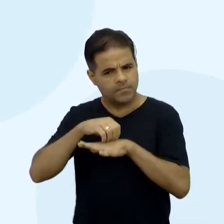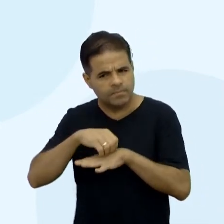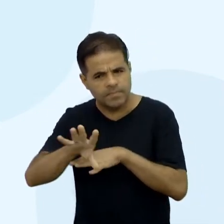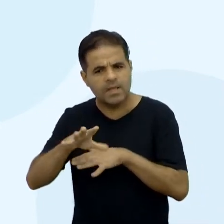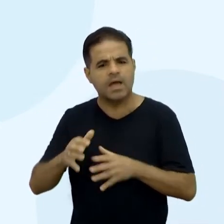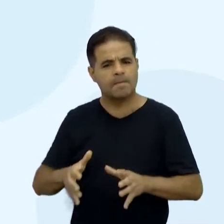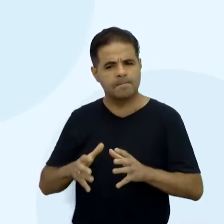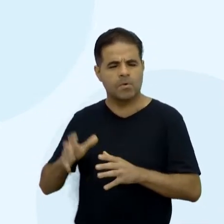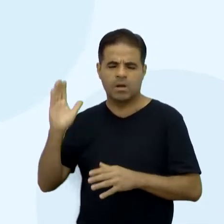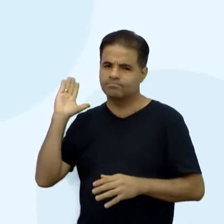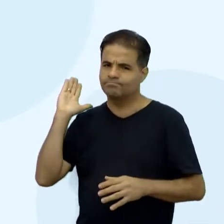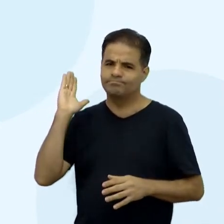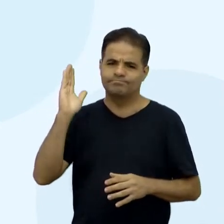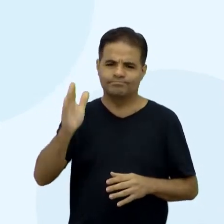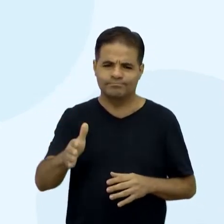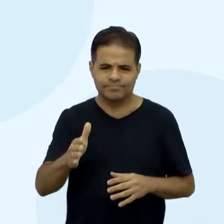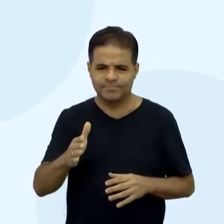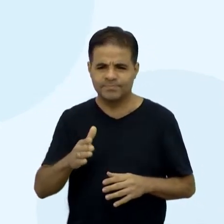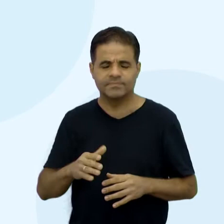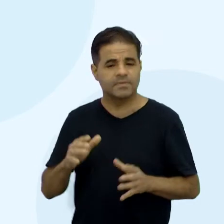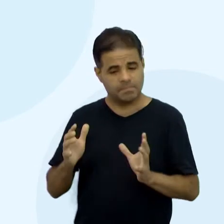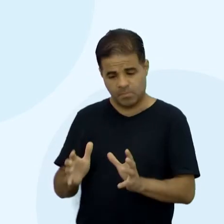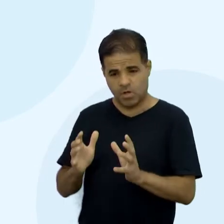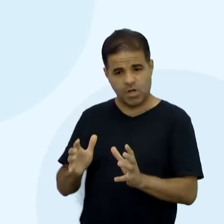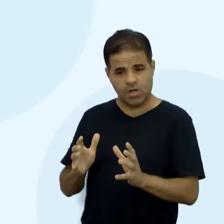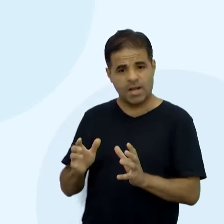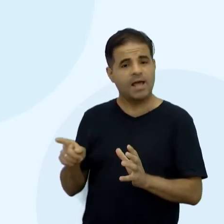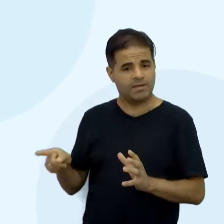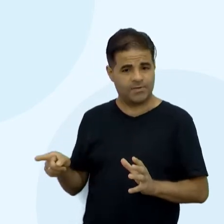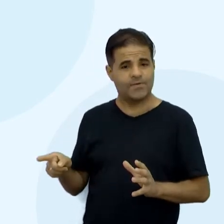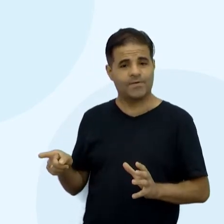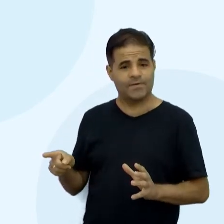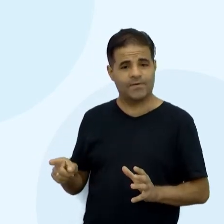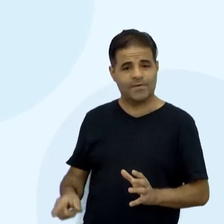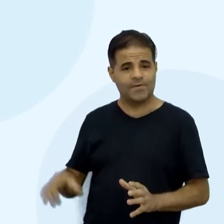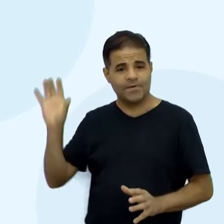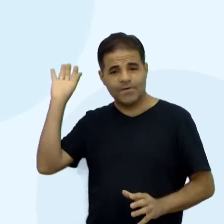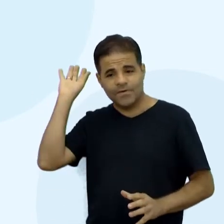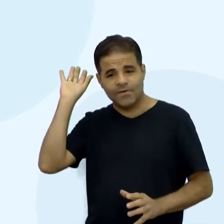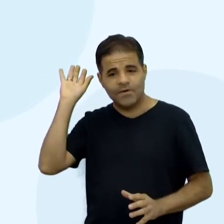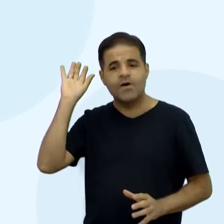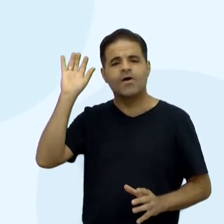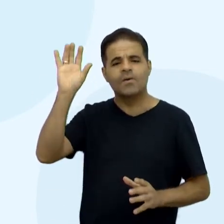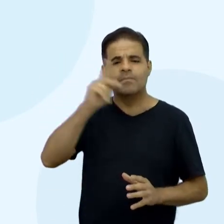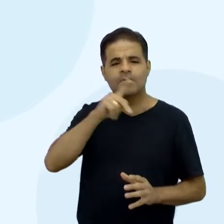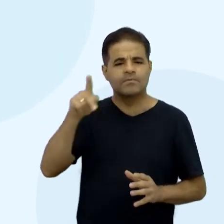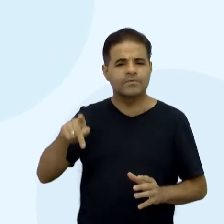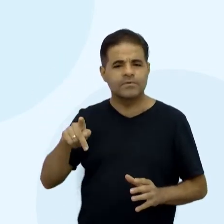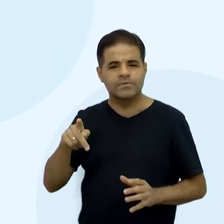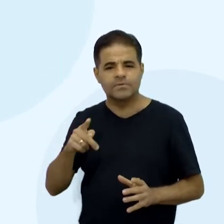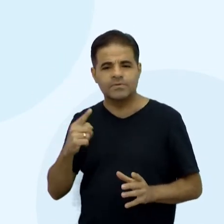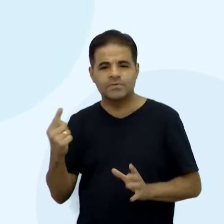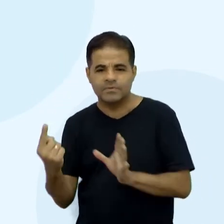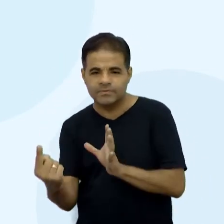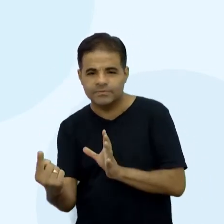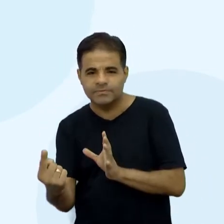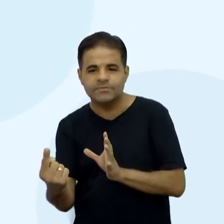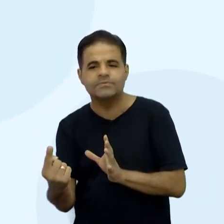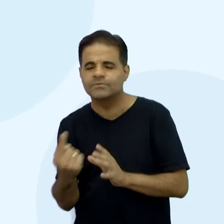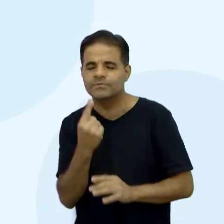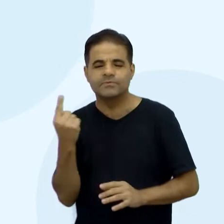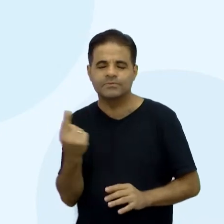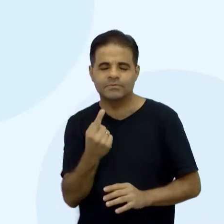forma direcionada. A bola, gente, a bola estava aqui, assim, ó, tá vendo? E o professor Osmar aqui, como